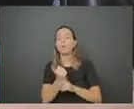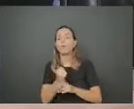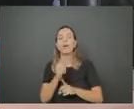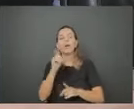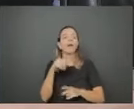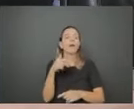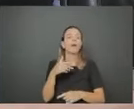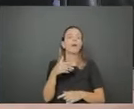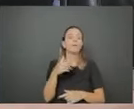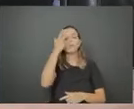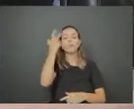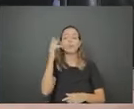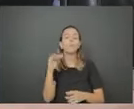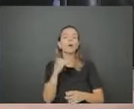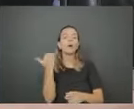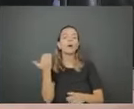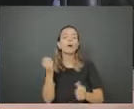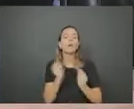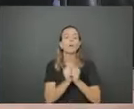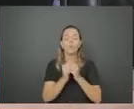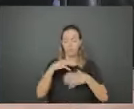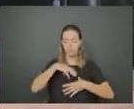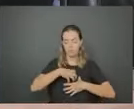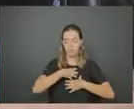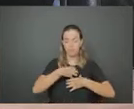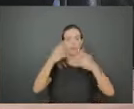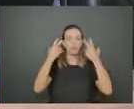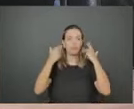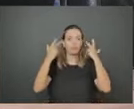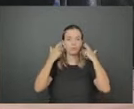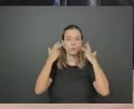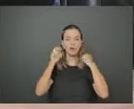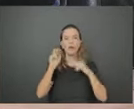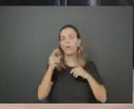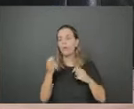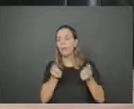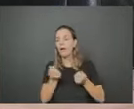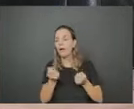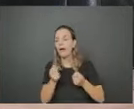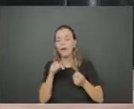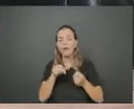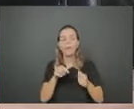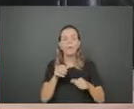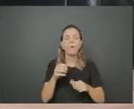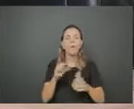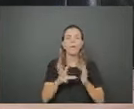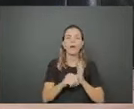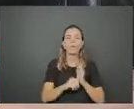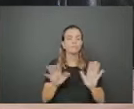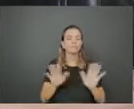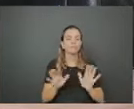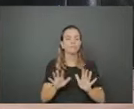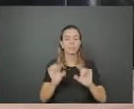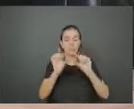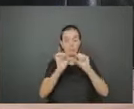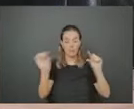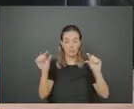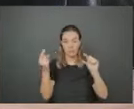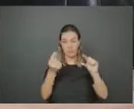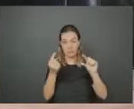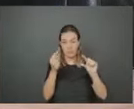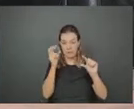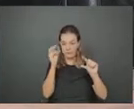aquele cidadão lá, ele estava com o carro parado, não é um carro roubado, só lê aquela primeira notícia, sabe? Então é difícil tratar isso, é difícil tratar isso. O que que a